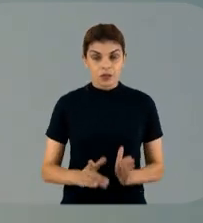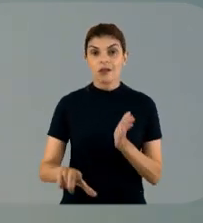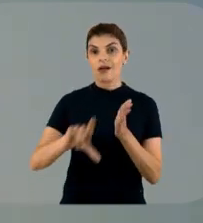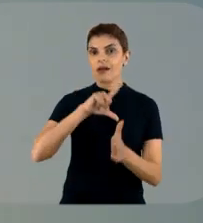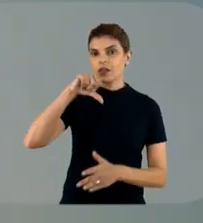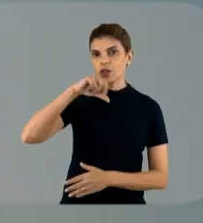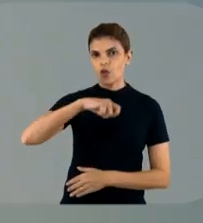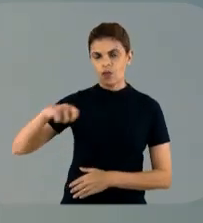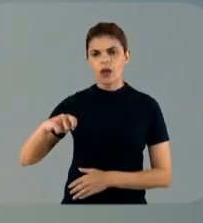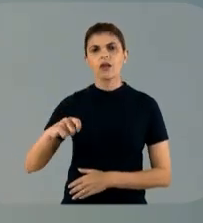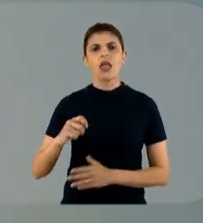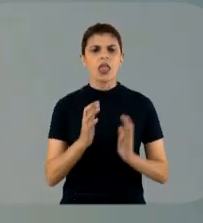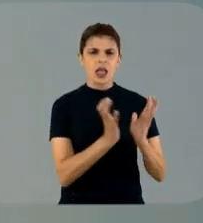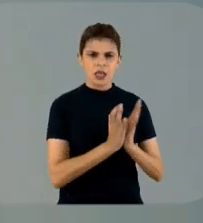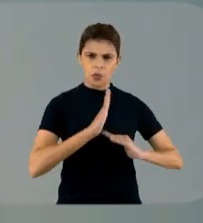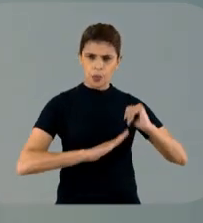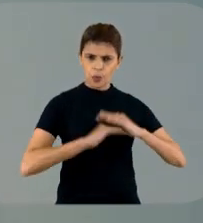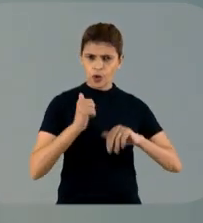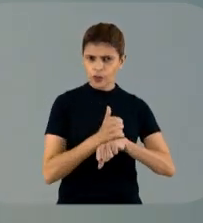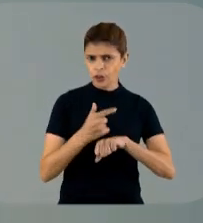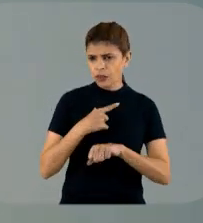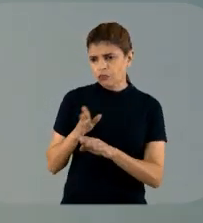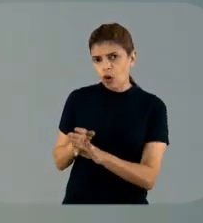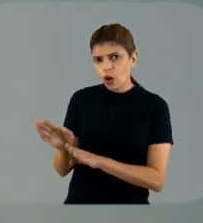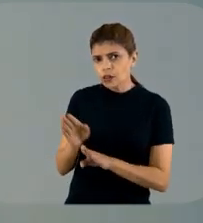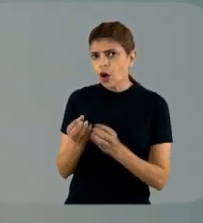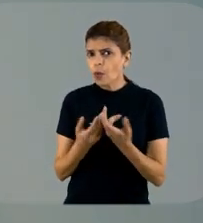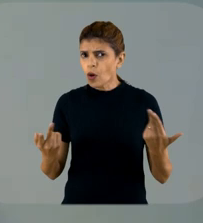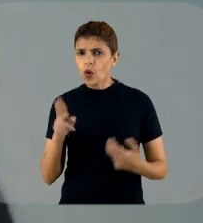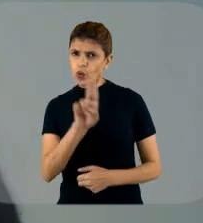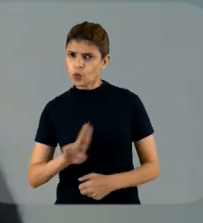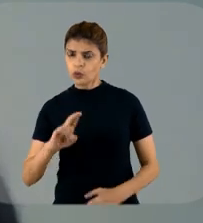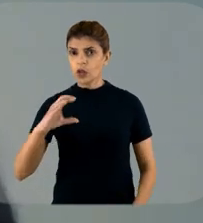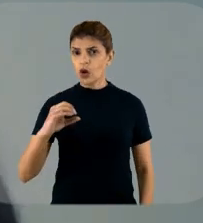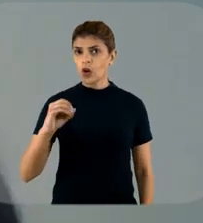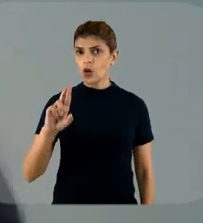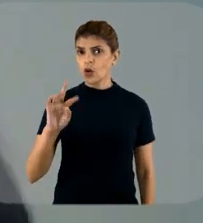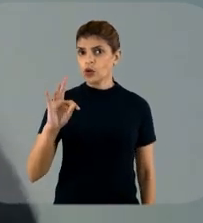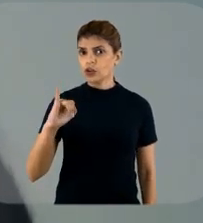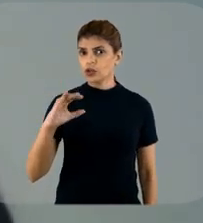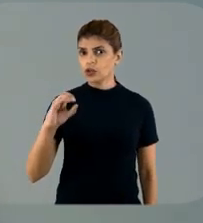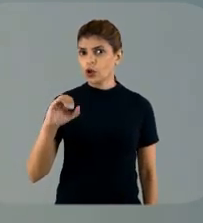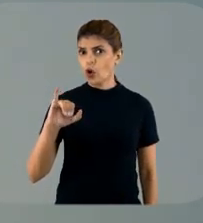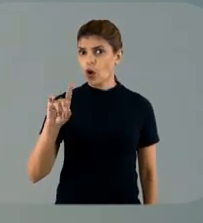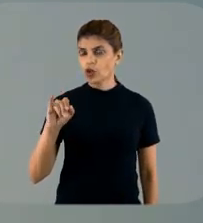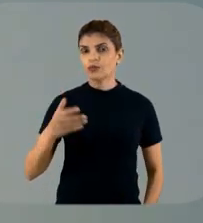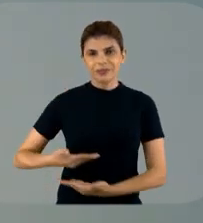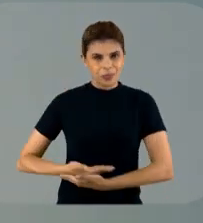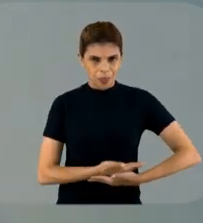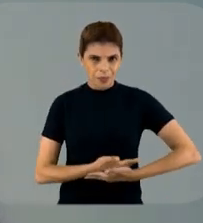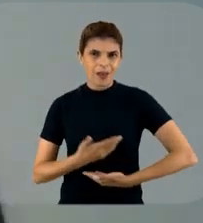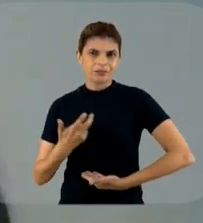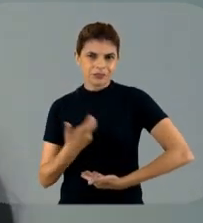deve fazer alguma ação para impedir aí o parto prematuro? Deve-se utilizar corticoide para